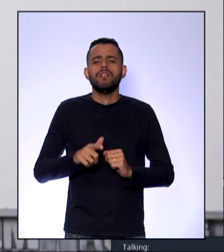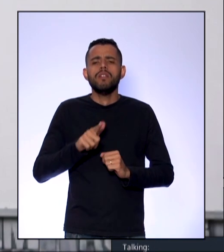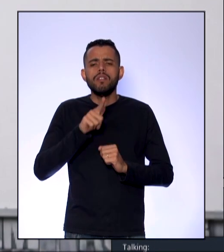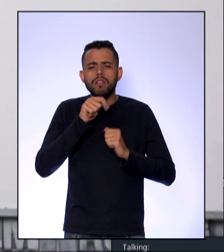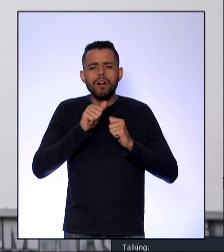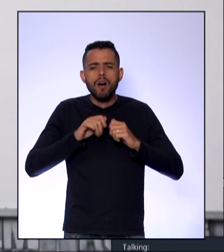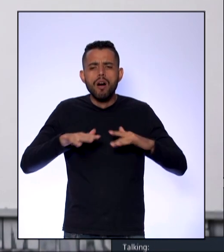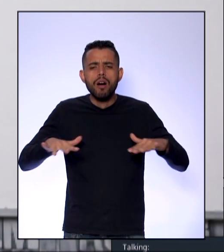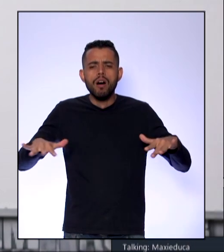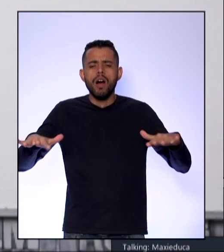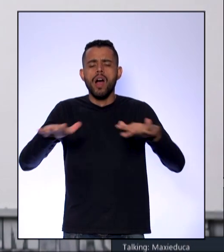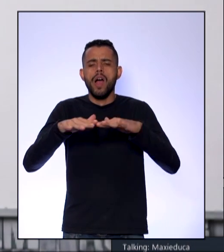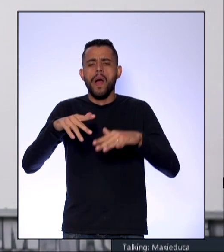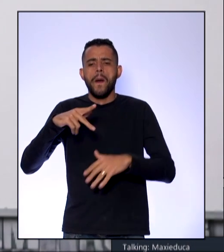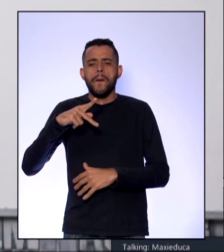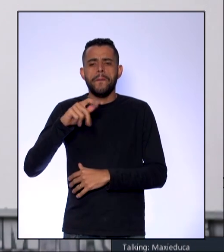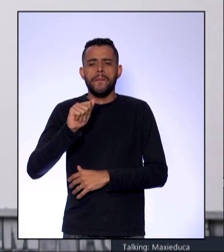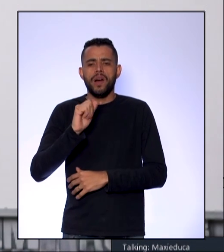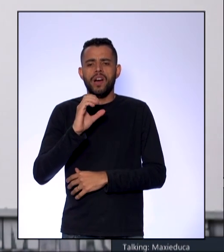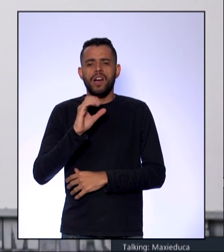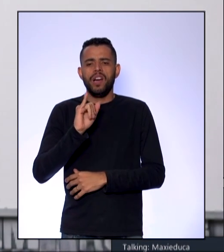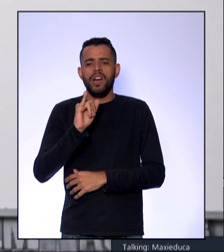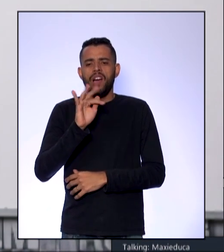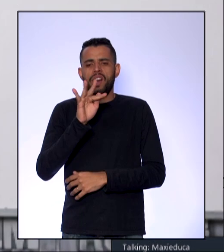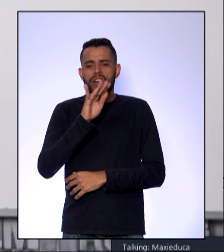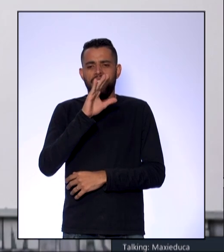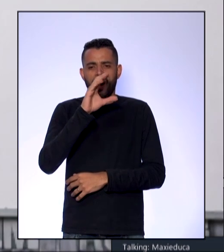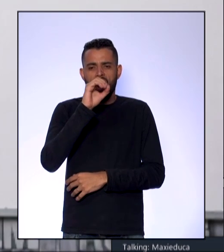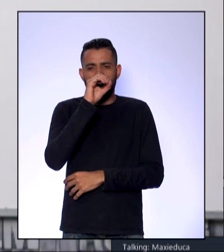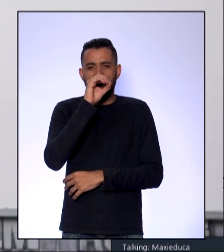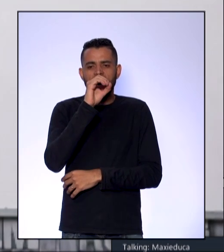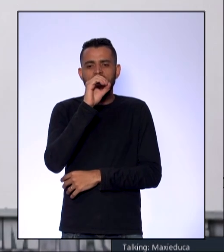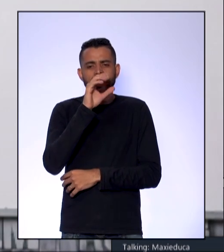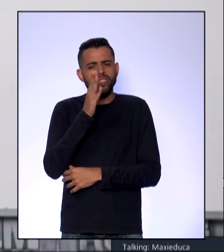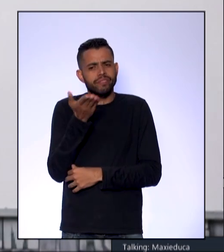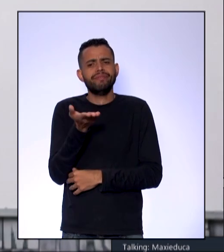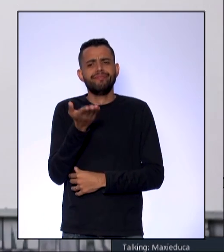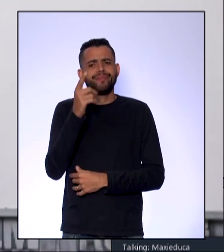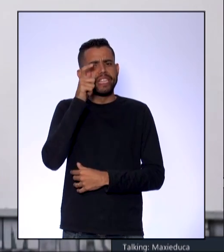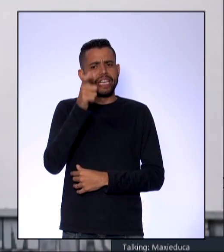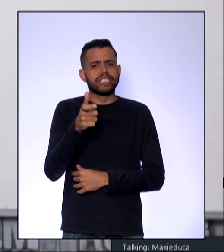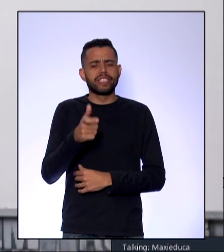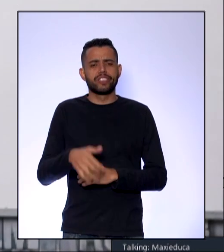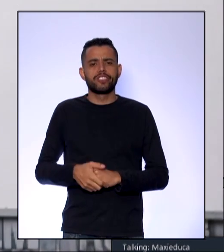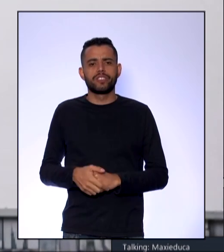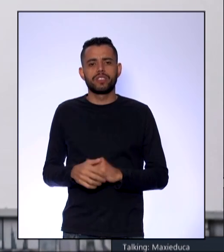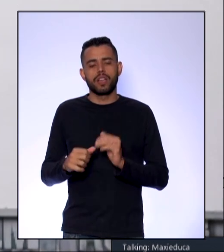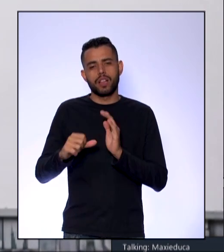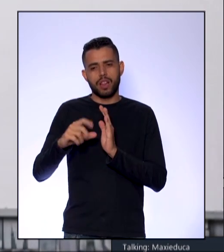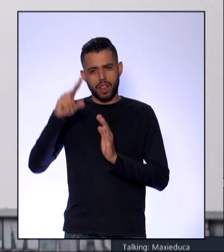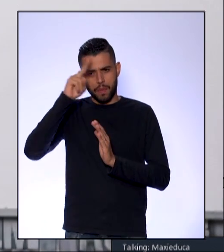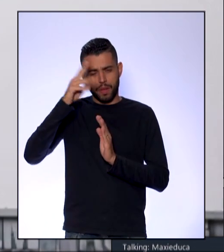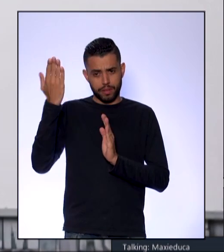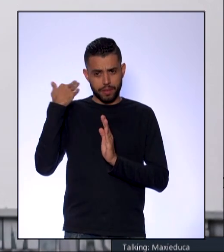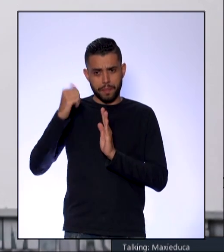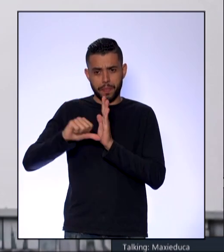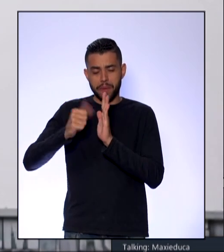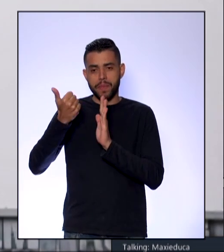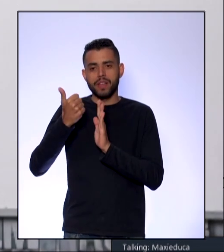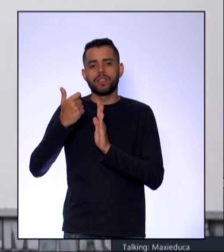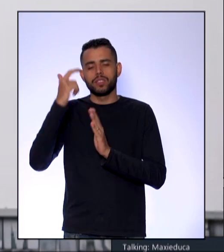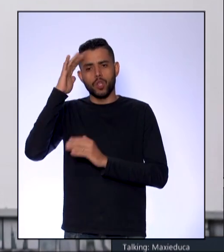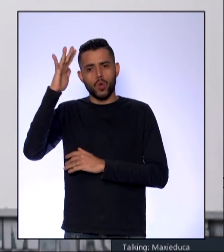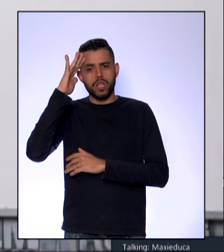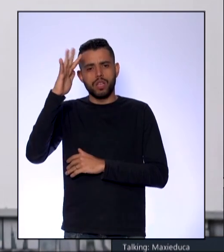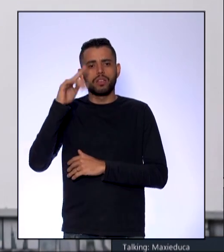Pacífico. Olha só que interessante. A primeira teoria do Estreito de Bering, legal. A